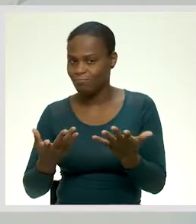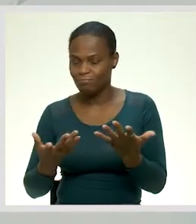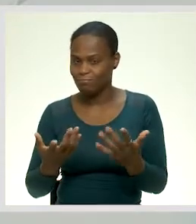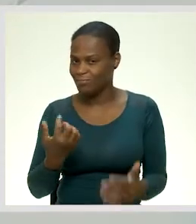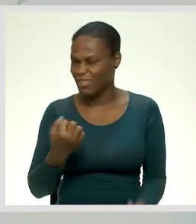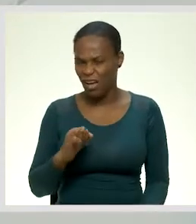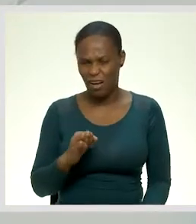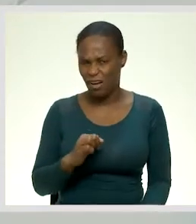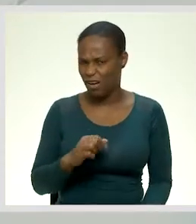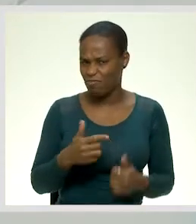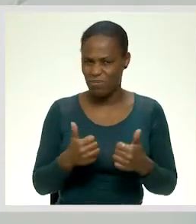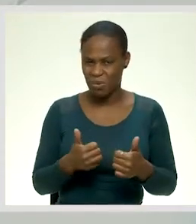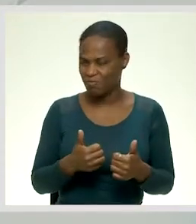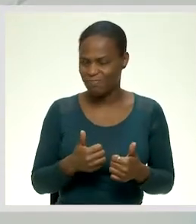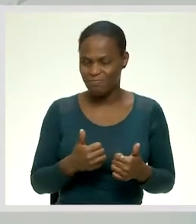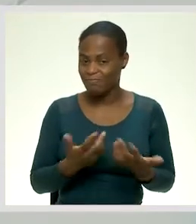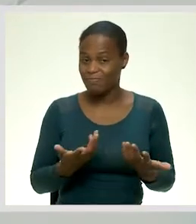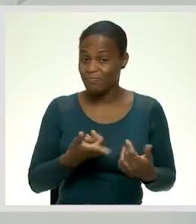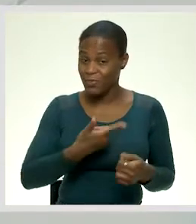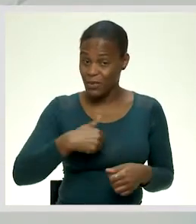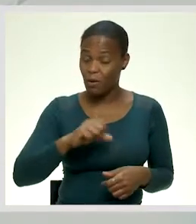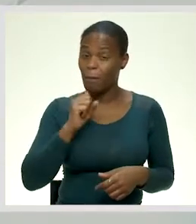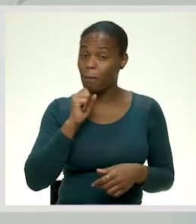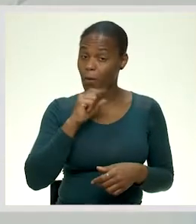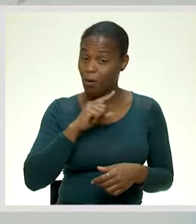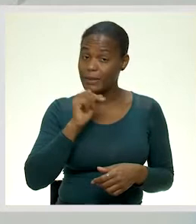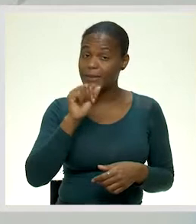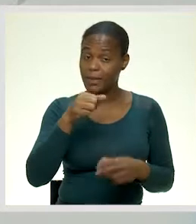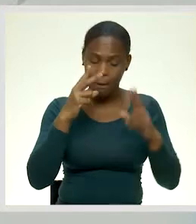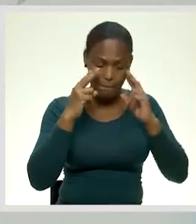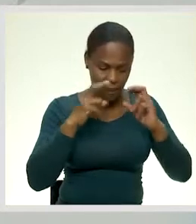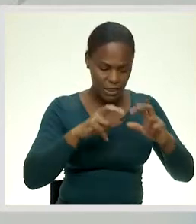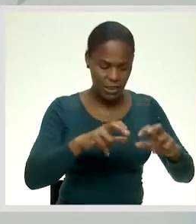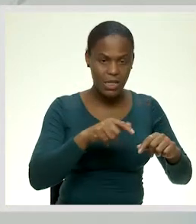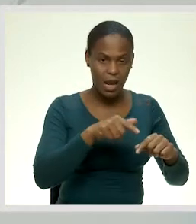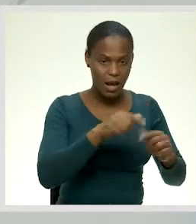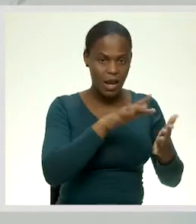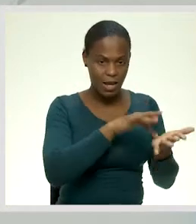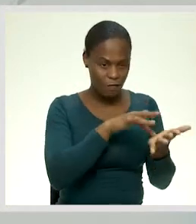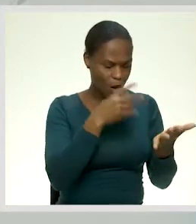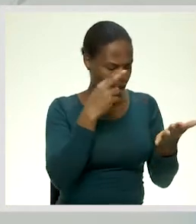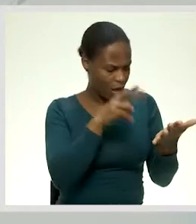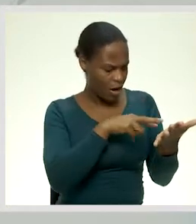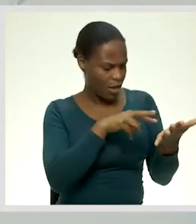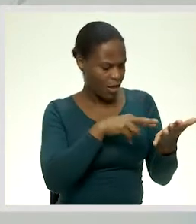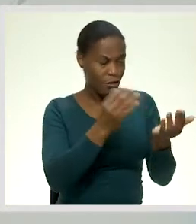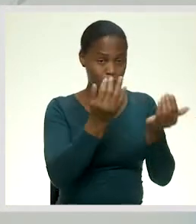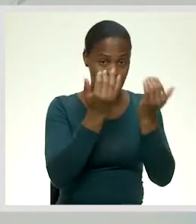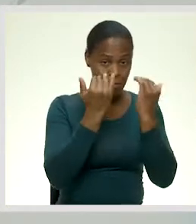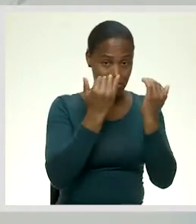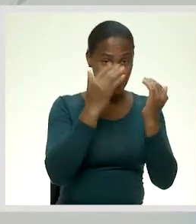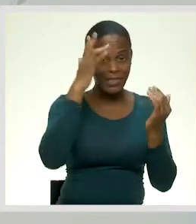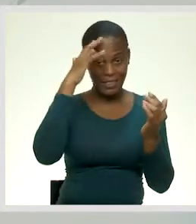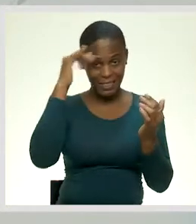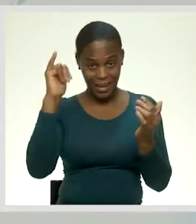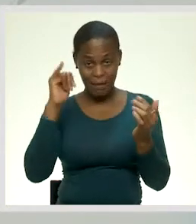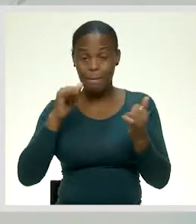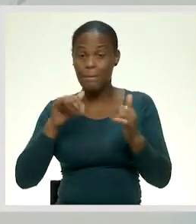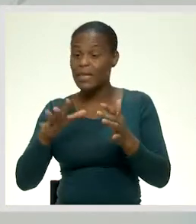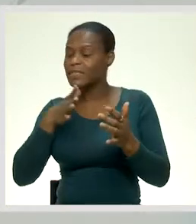coisa. Nós poderemos, sim, pesquisar, trazer informações, trazer ideias, mas citar. Regras